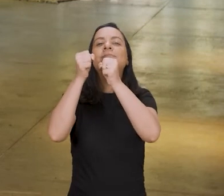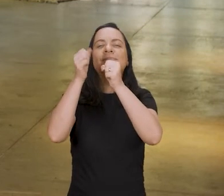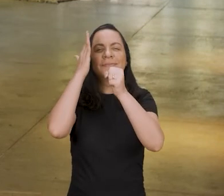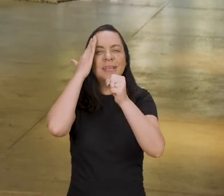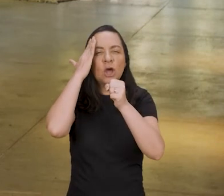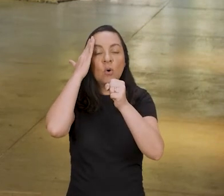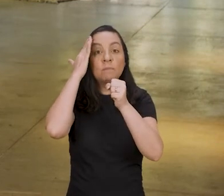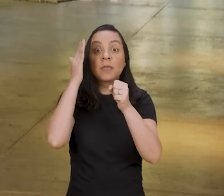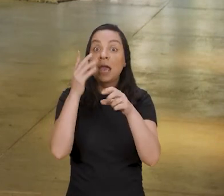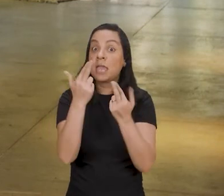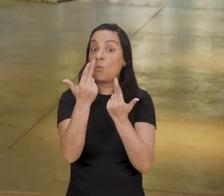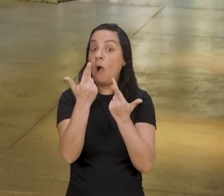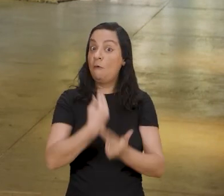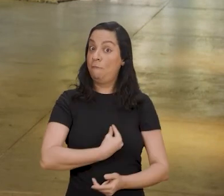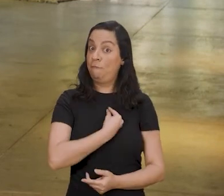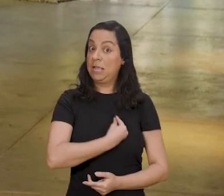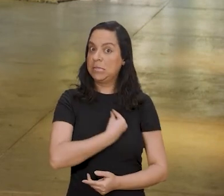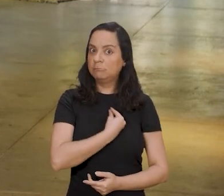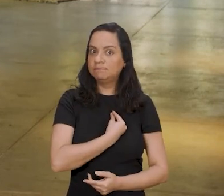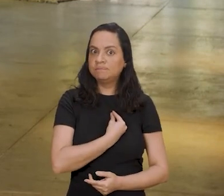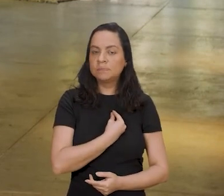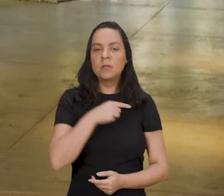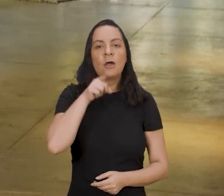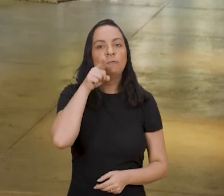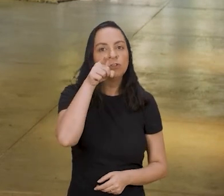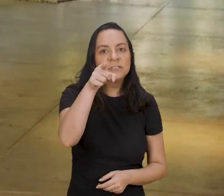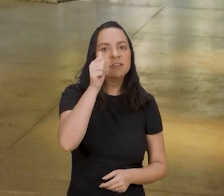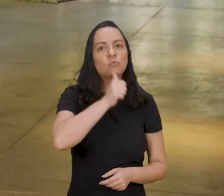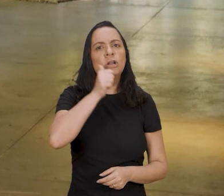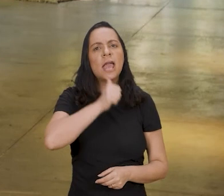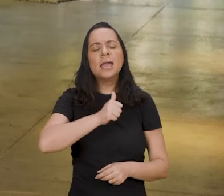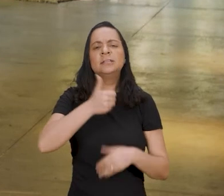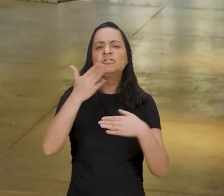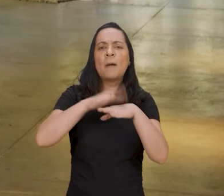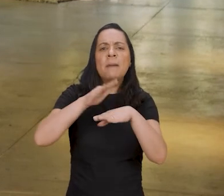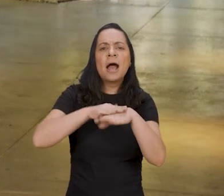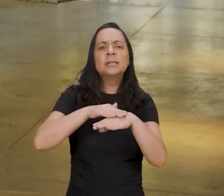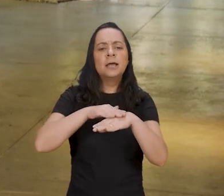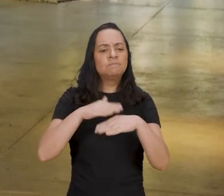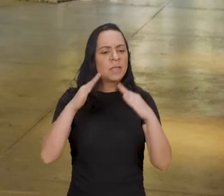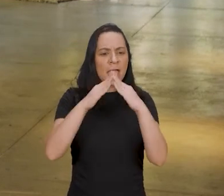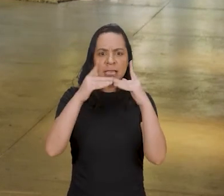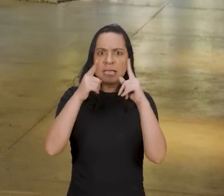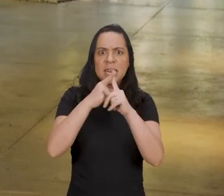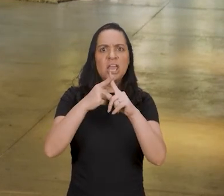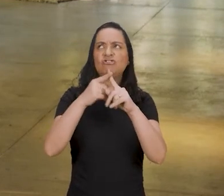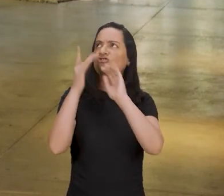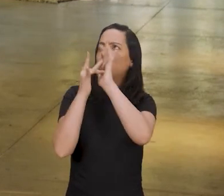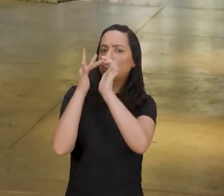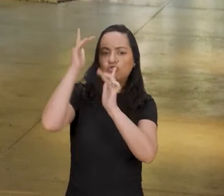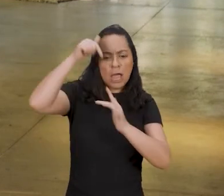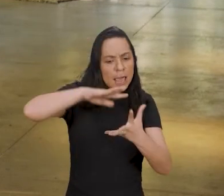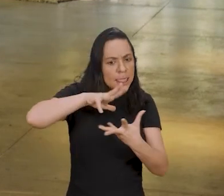vocês foram chamadas para edificar a igreja de Jesus Cristo na terra. Sabe, não para viverem,